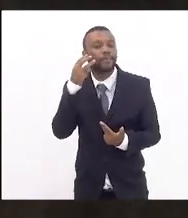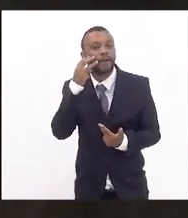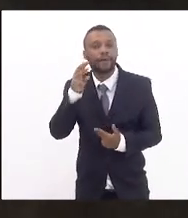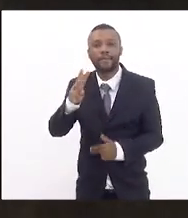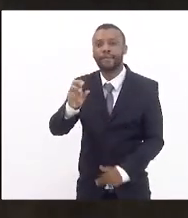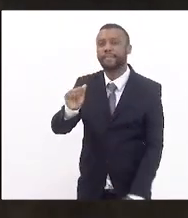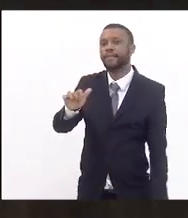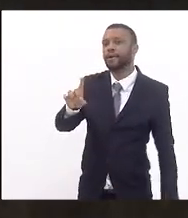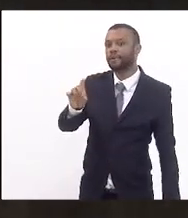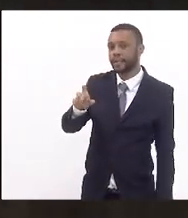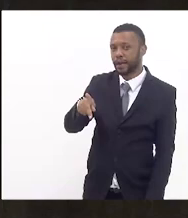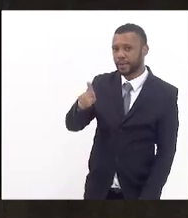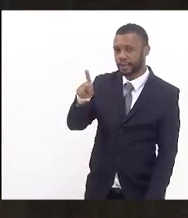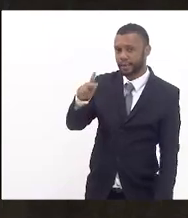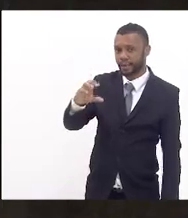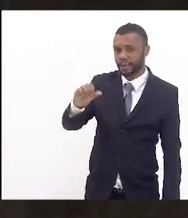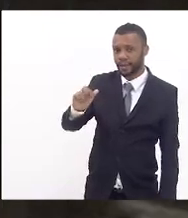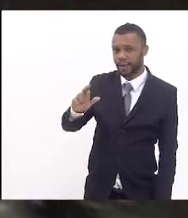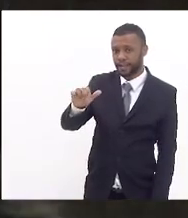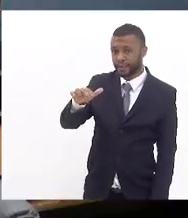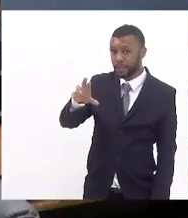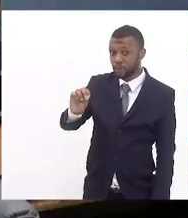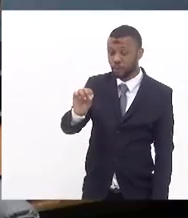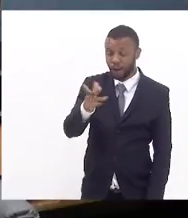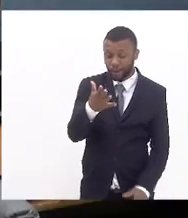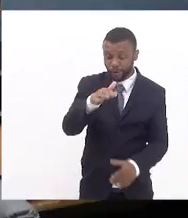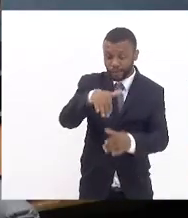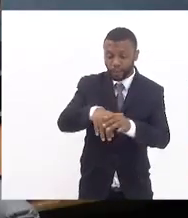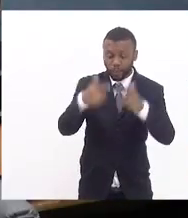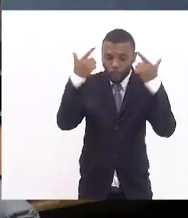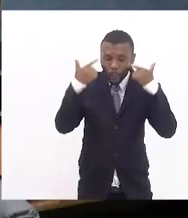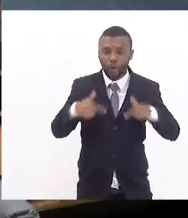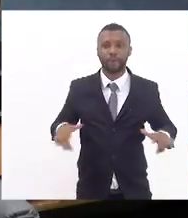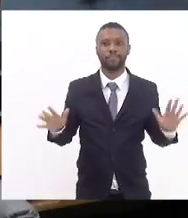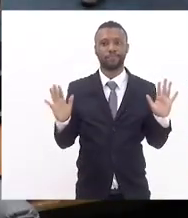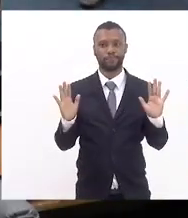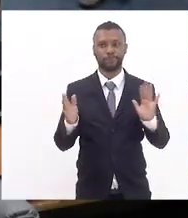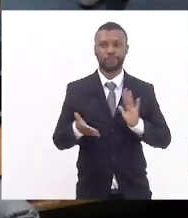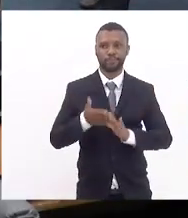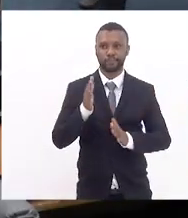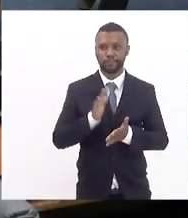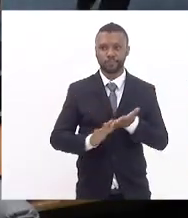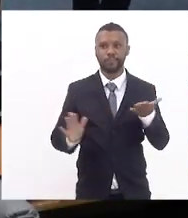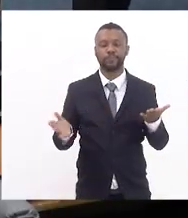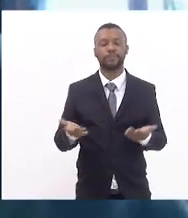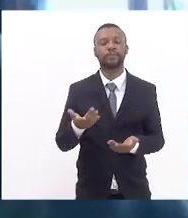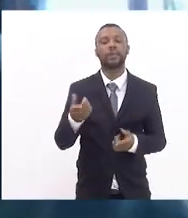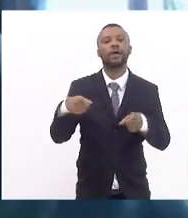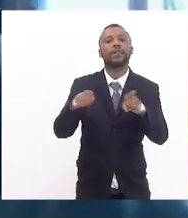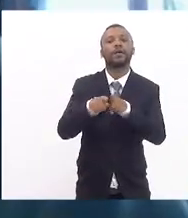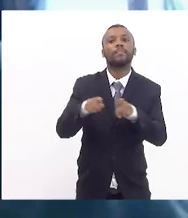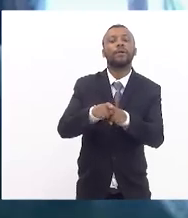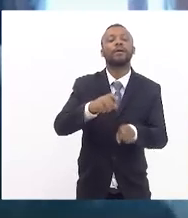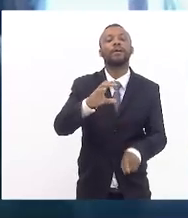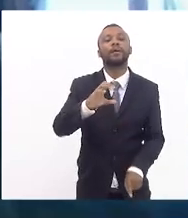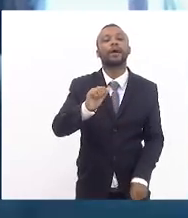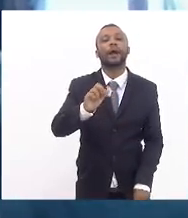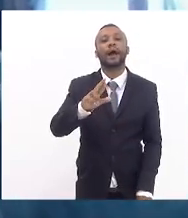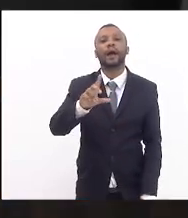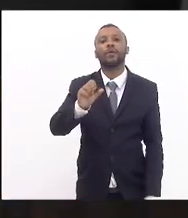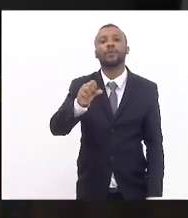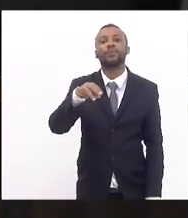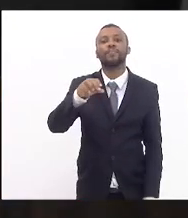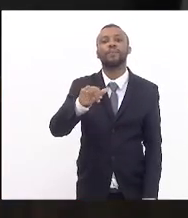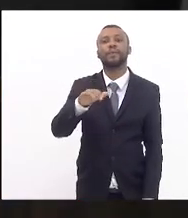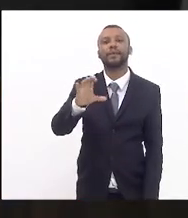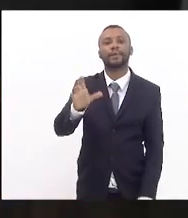estou me abstendo de votação. Presidente, pelo... Abstenção, Carlos Mink, presidente, abstenção. Ok, abstenção do Carlos